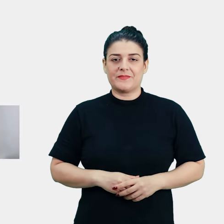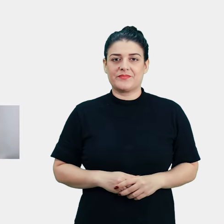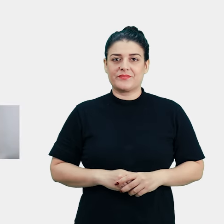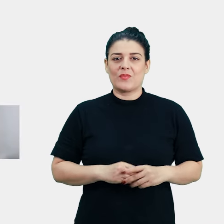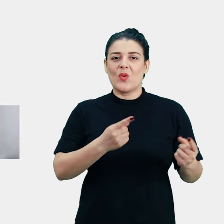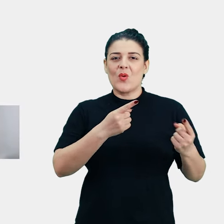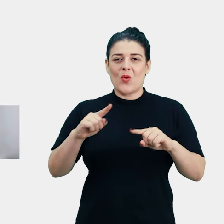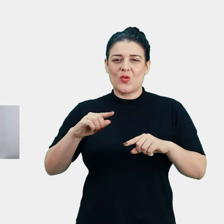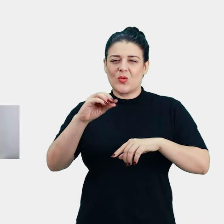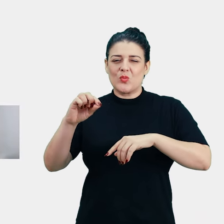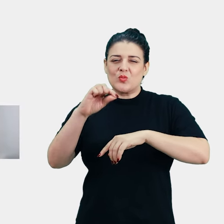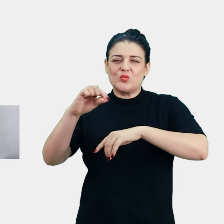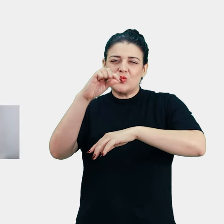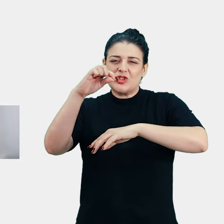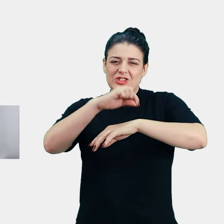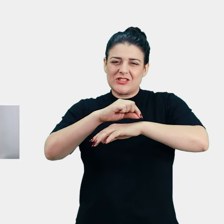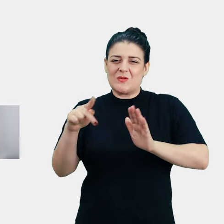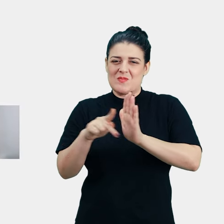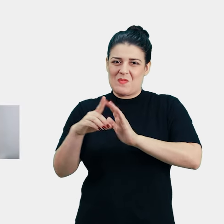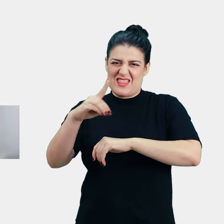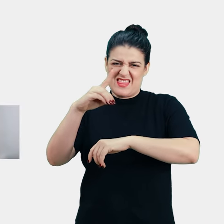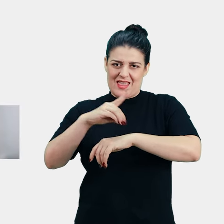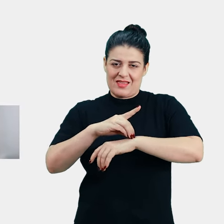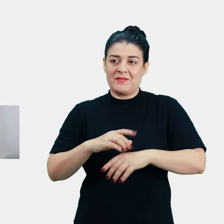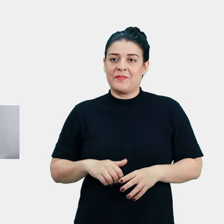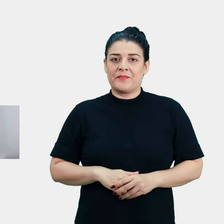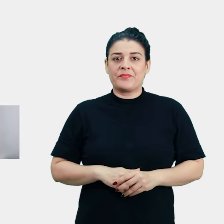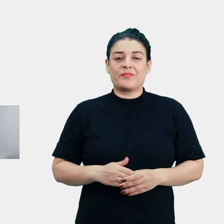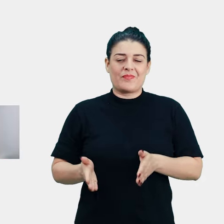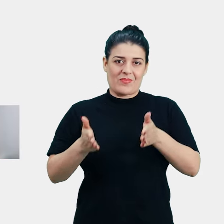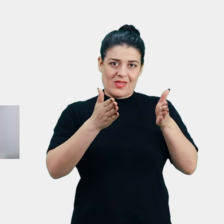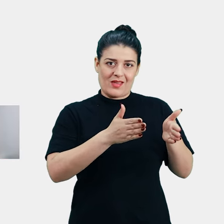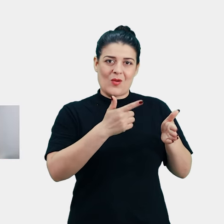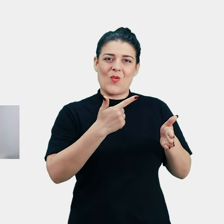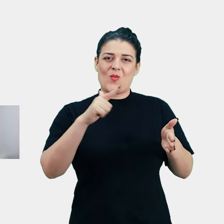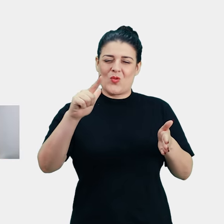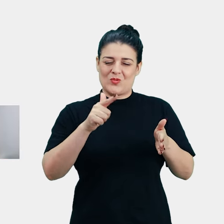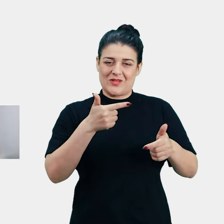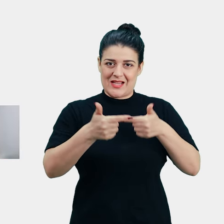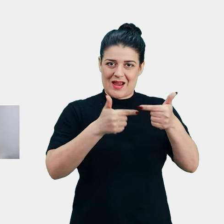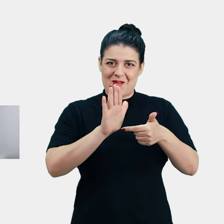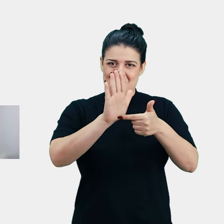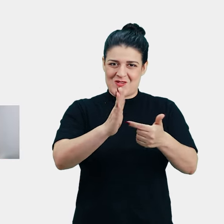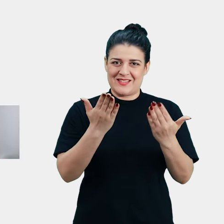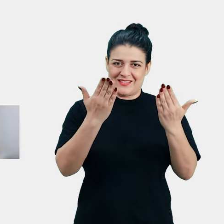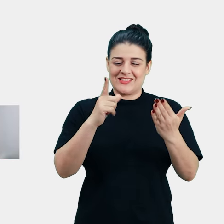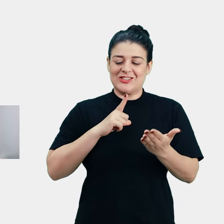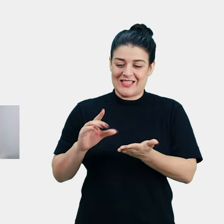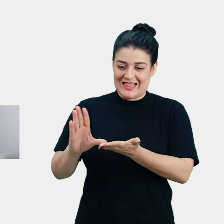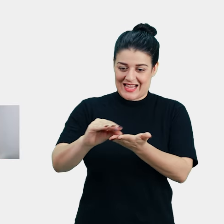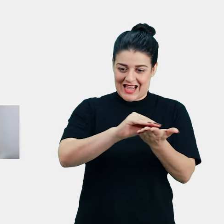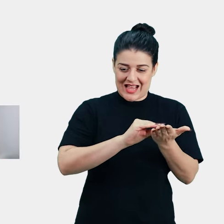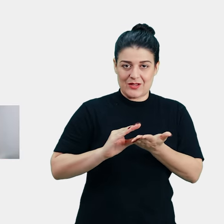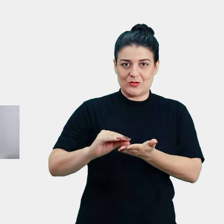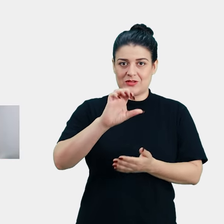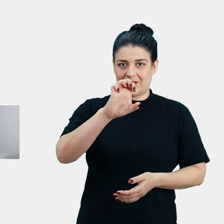contra o Aedes aegypti. Aqui é um trabalho de metabolômica on target, onde eles combinaram dados de espectrometria